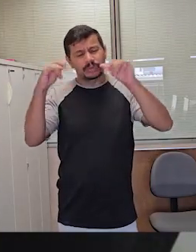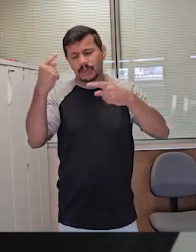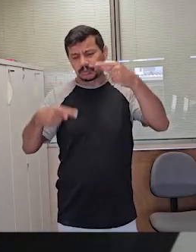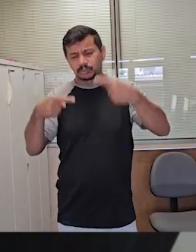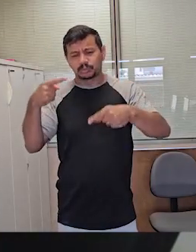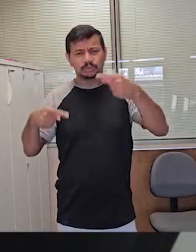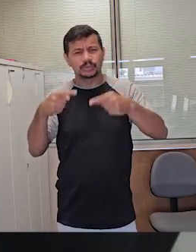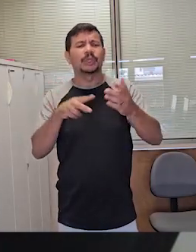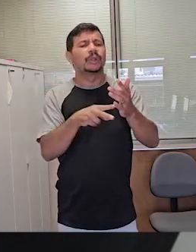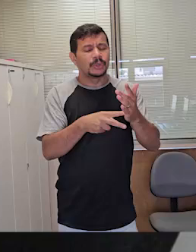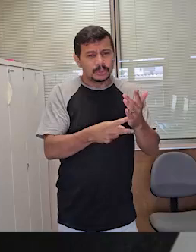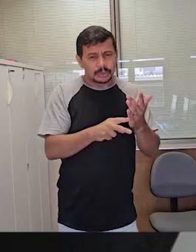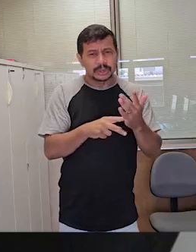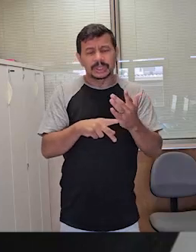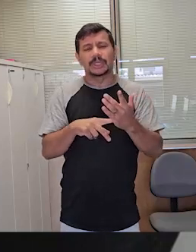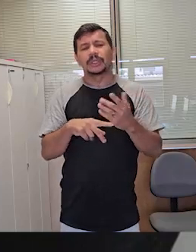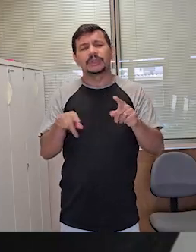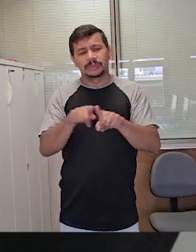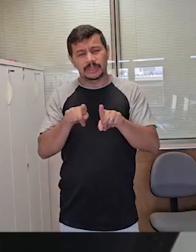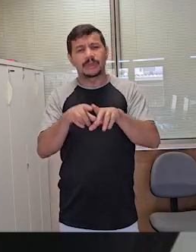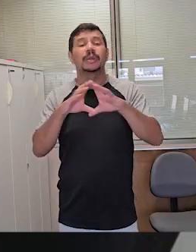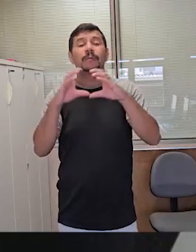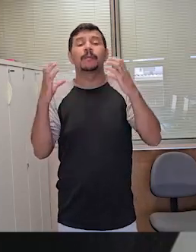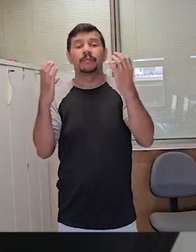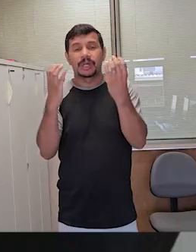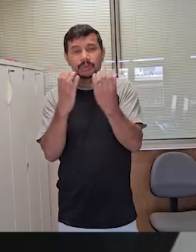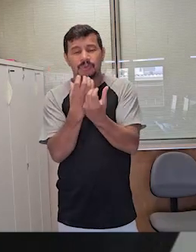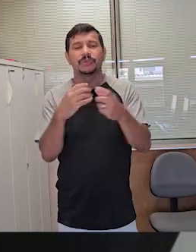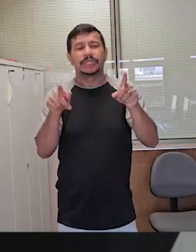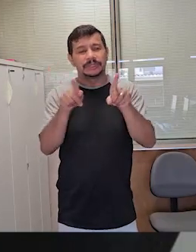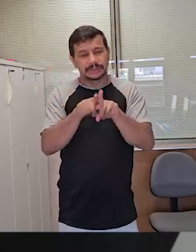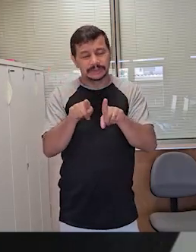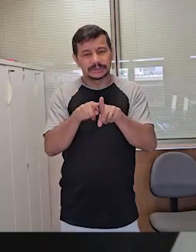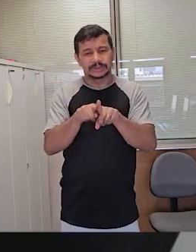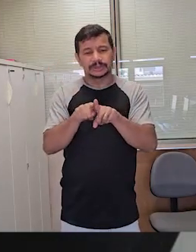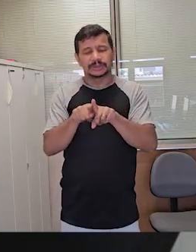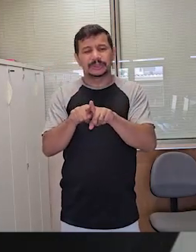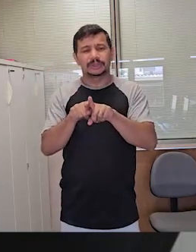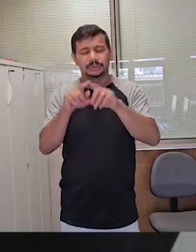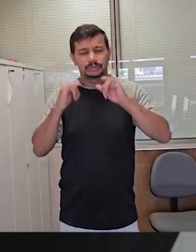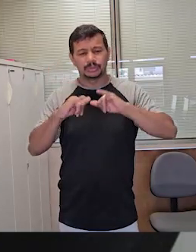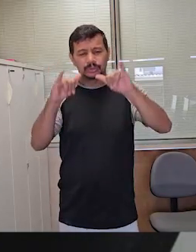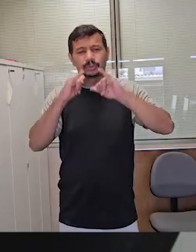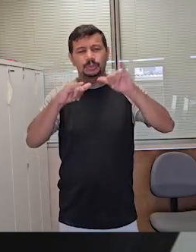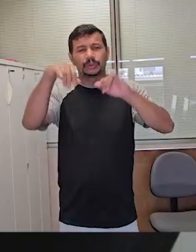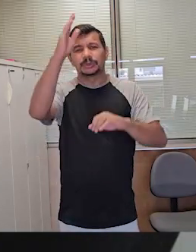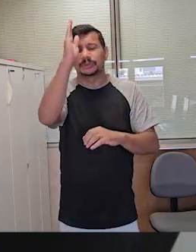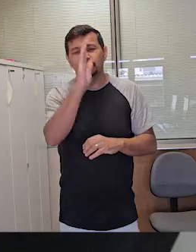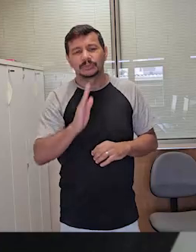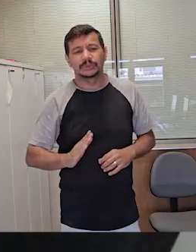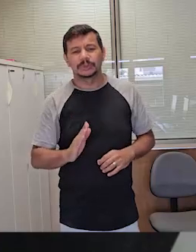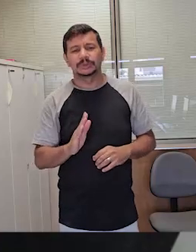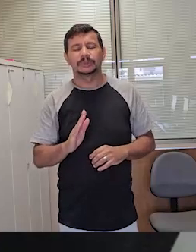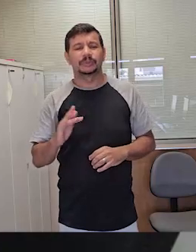fazer esse debate nas entidades sindicais e principalmente lá na conferência, porque aí sai uma determinação de nível nacional e,